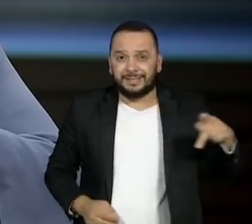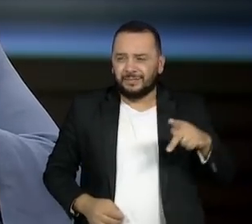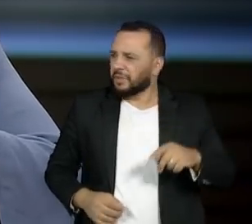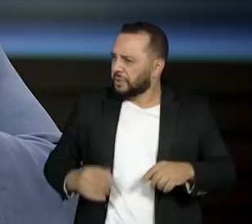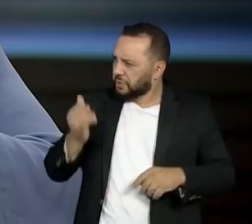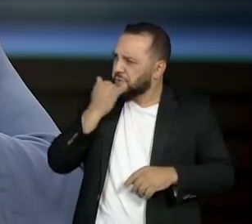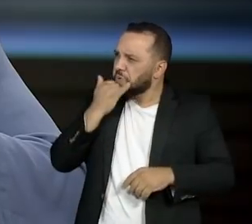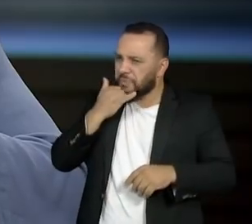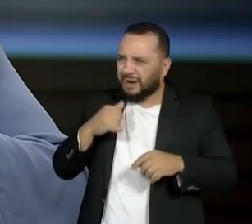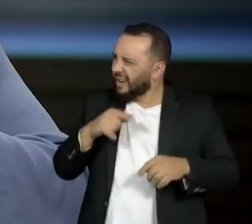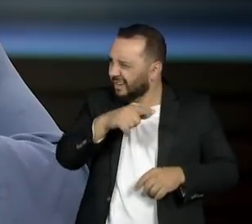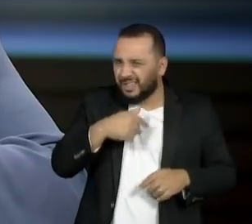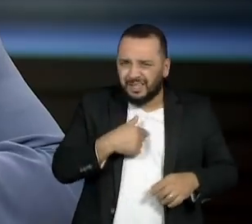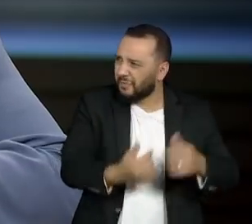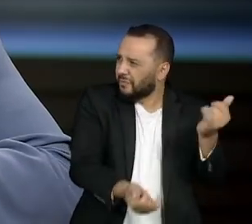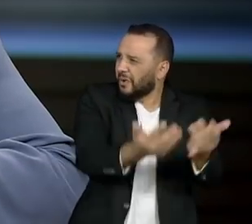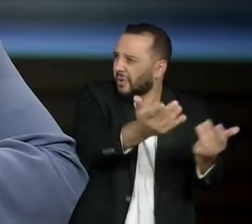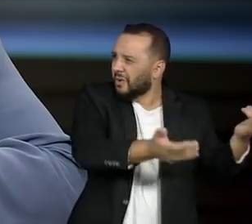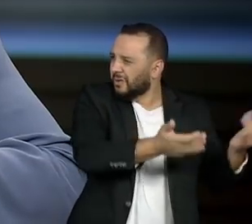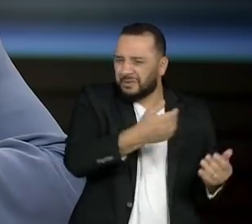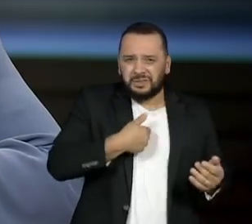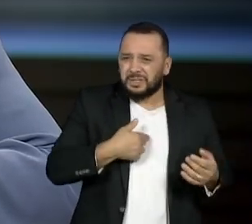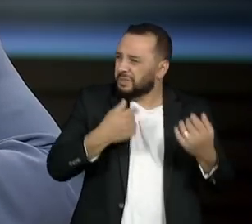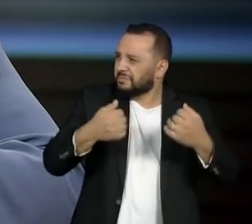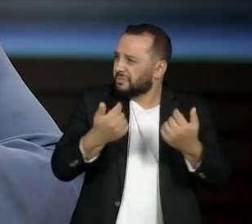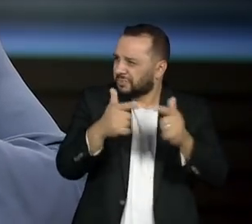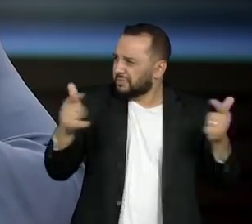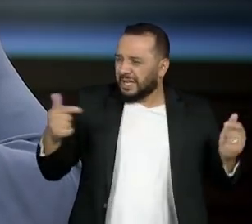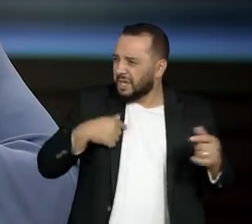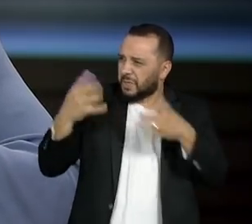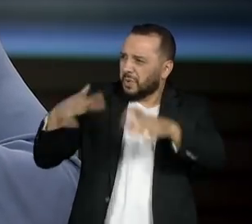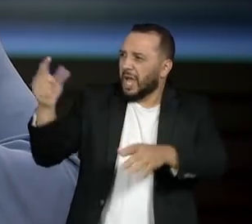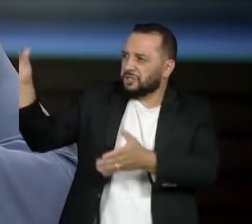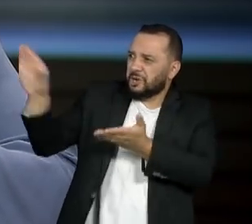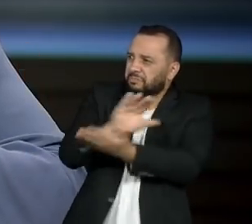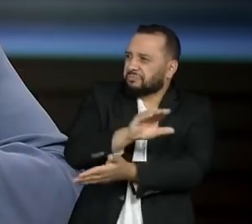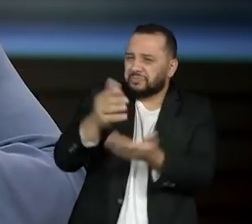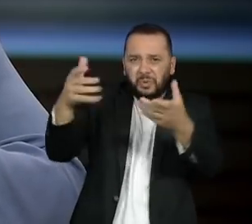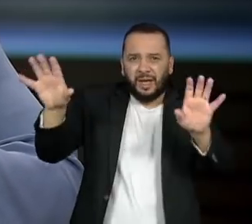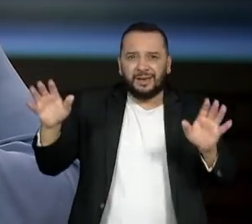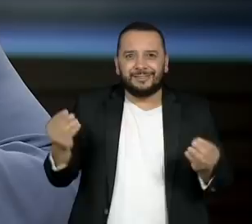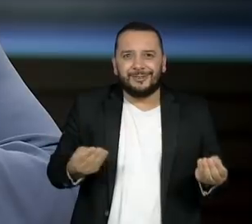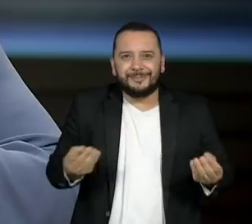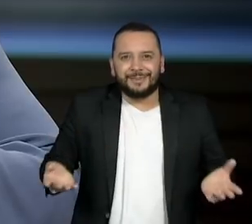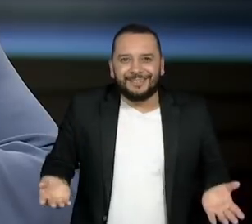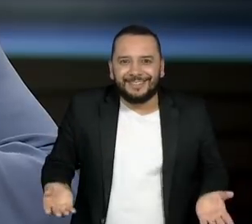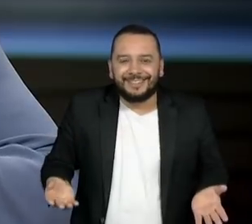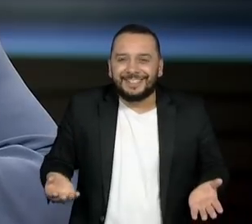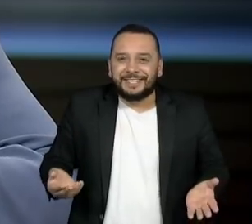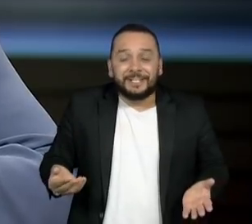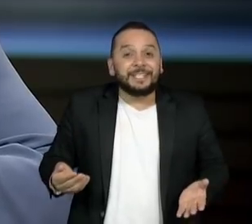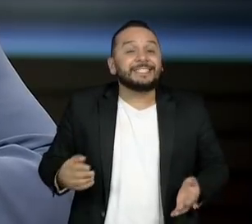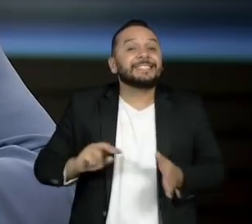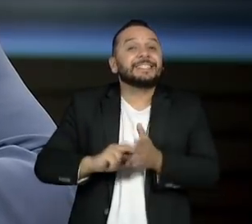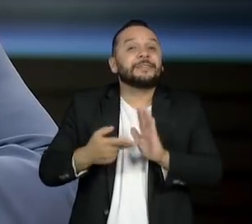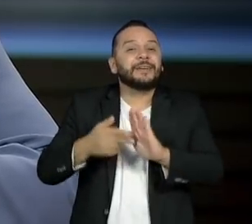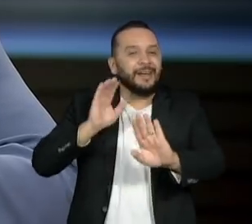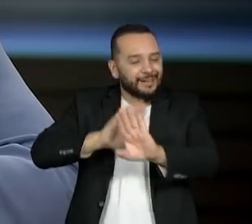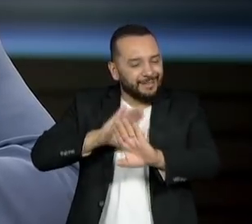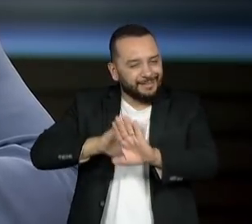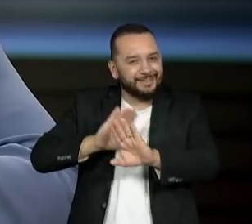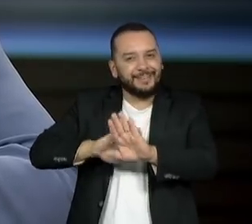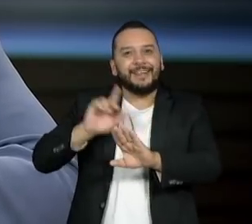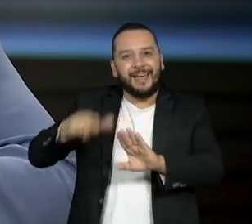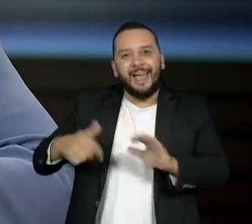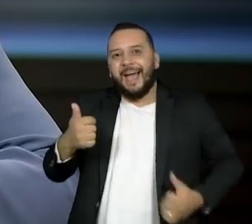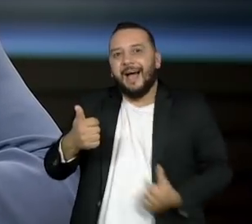negou qualquer possibilidade de fazer parte dessa política. Então você vê que isso também é uma tomada de posição, é partidarizar uma